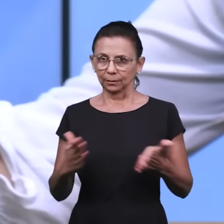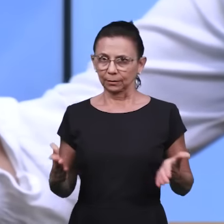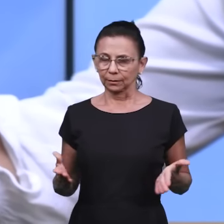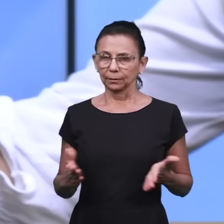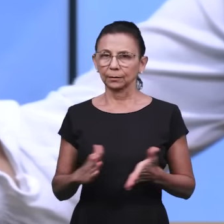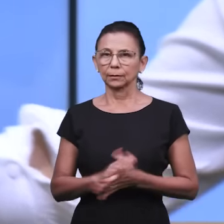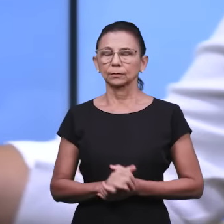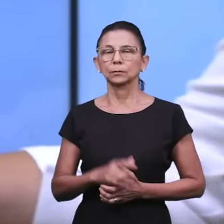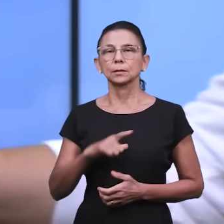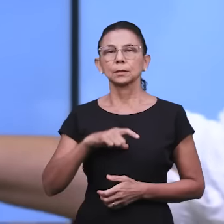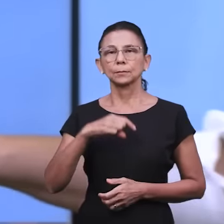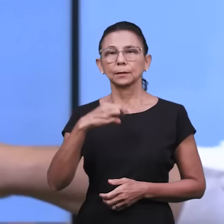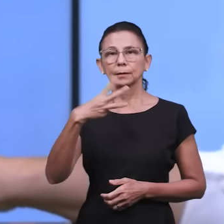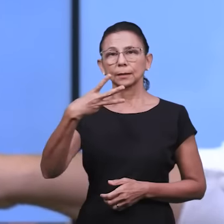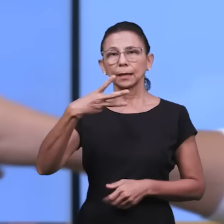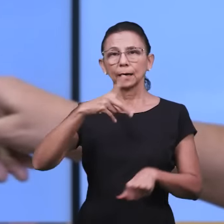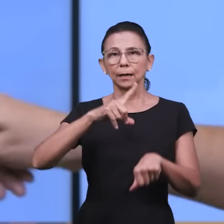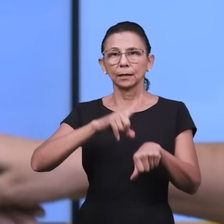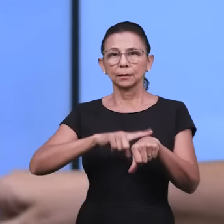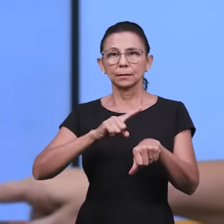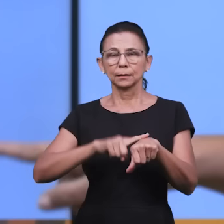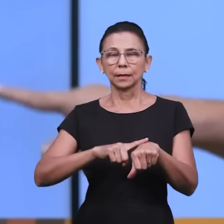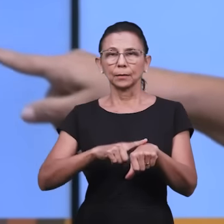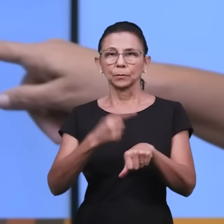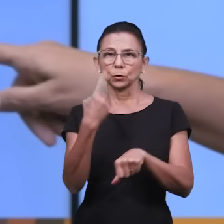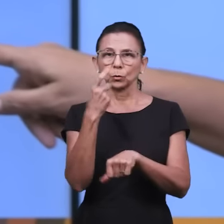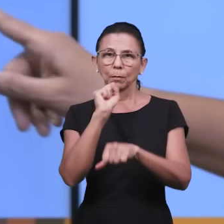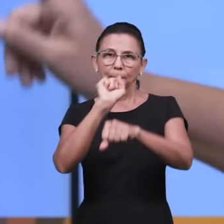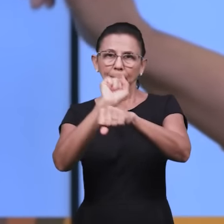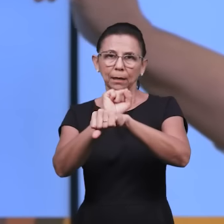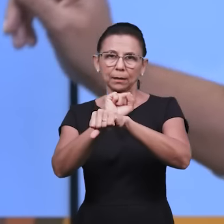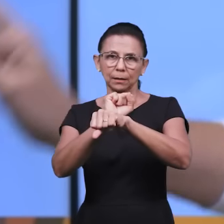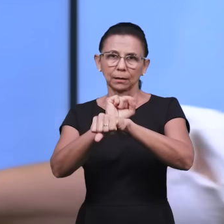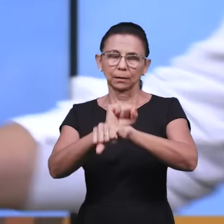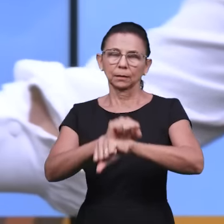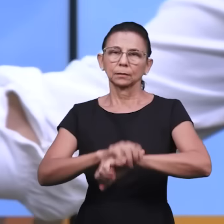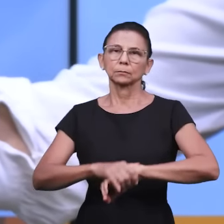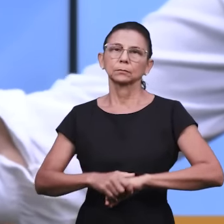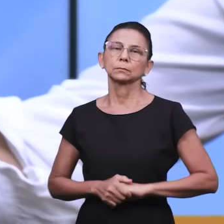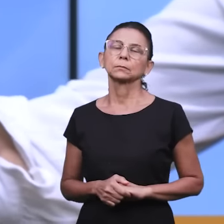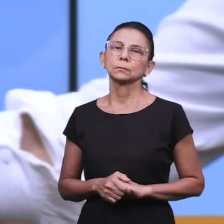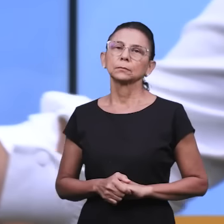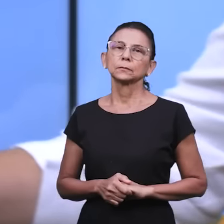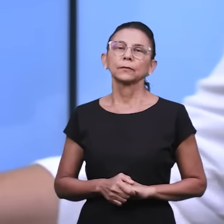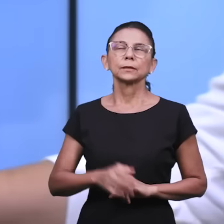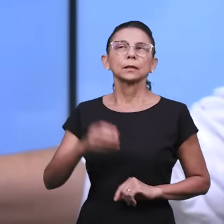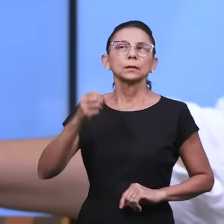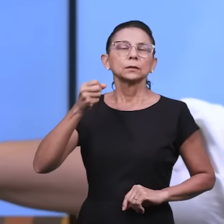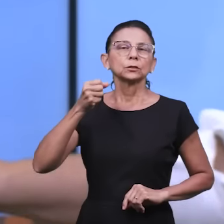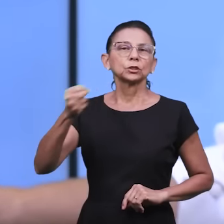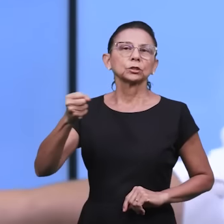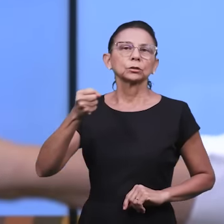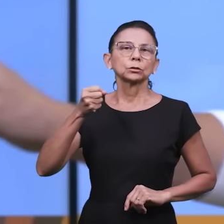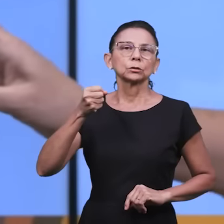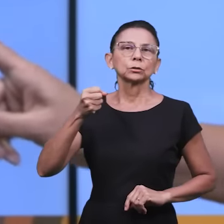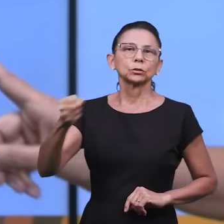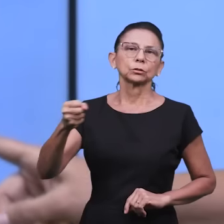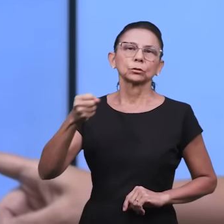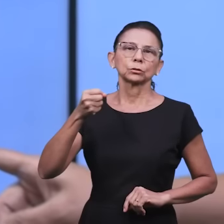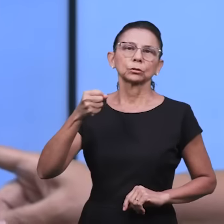temos 3 tempos com uma pausa. Vai fazer tam, tam,